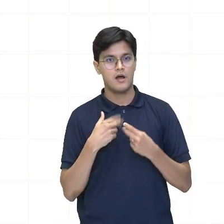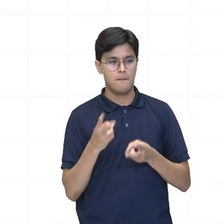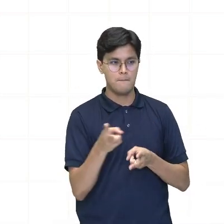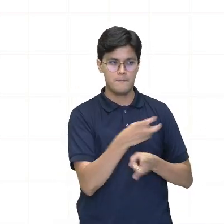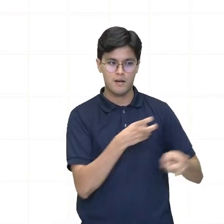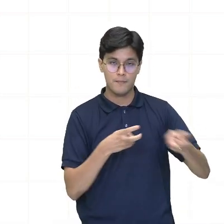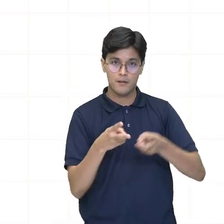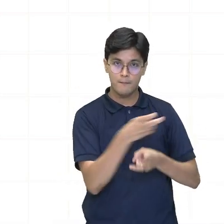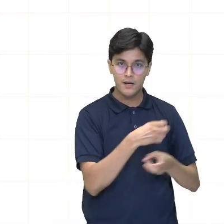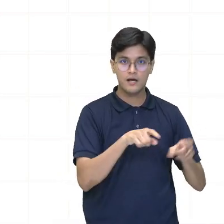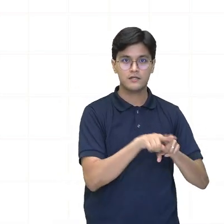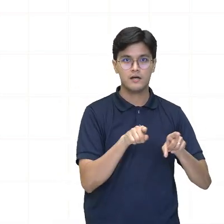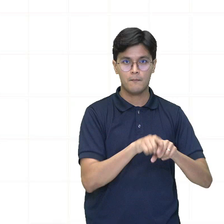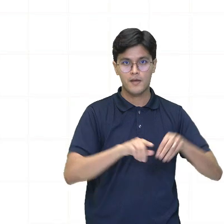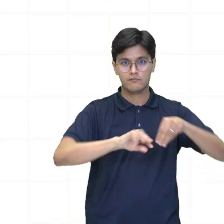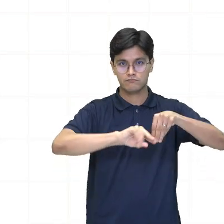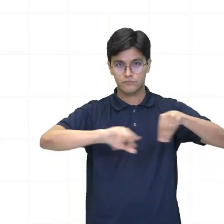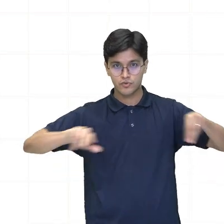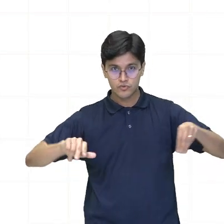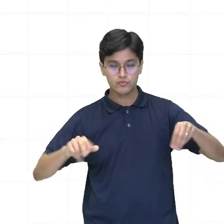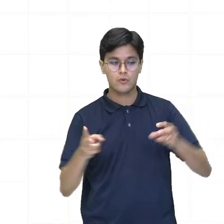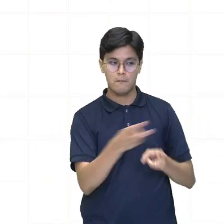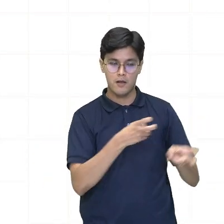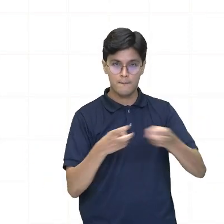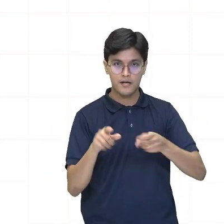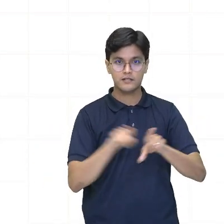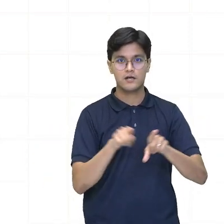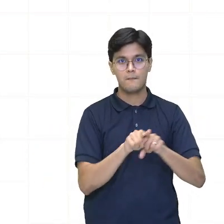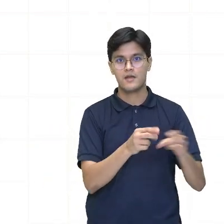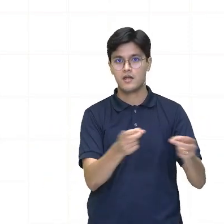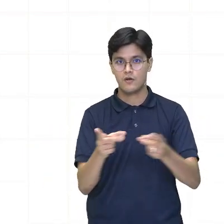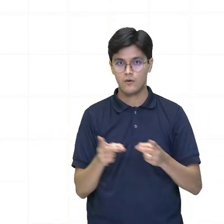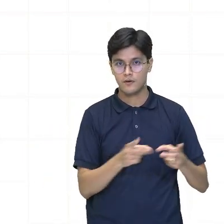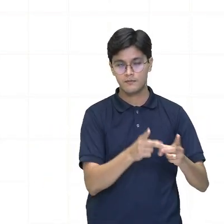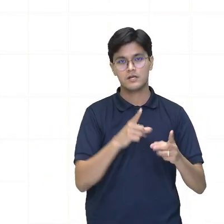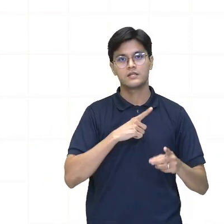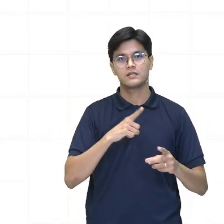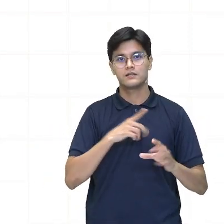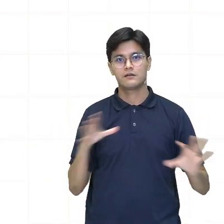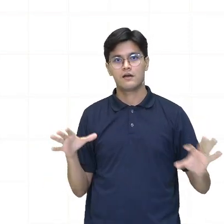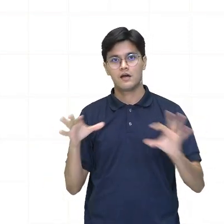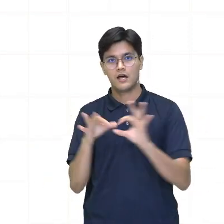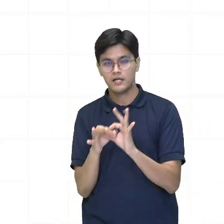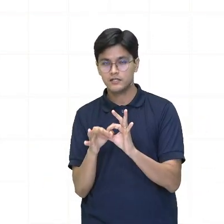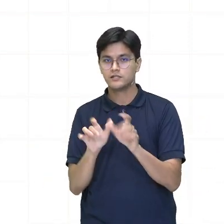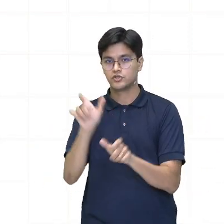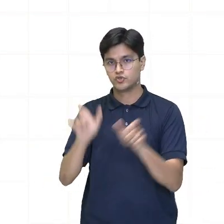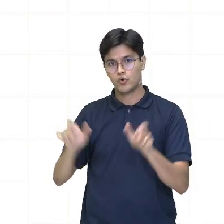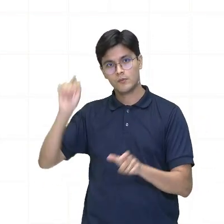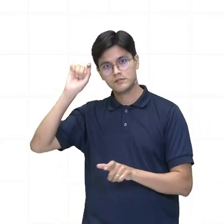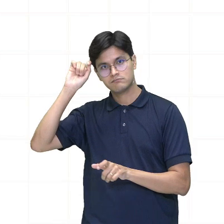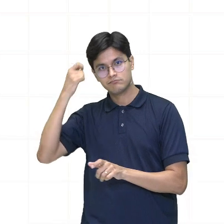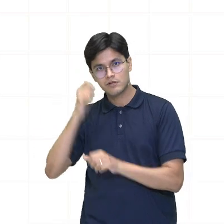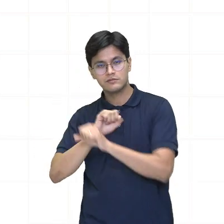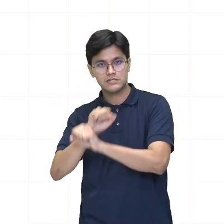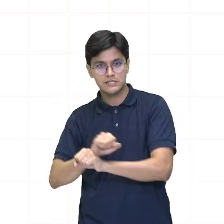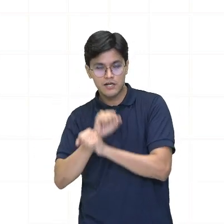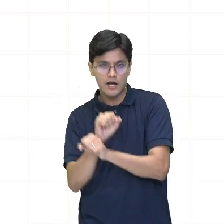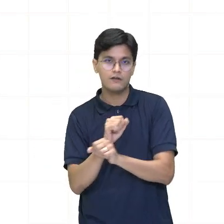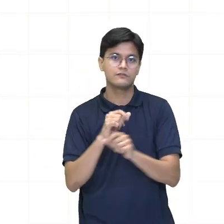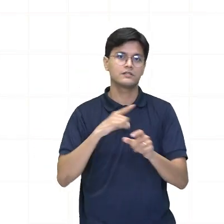comércio. Havia também aliança entre escravos de ganho ou escravos libertos e homens livres. É